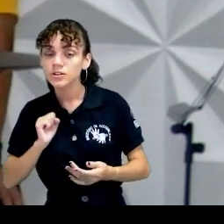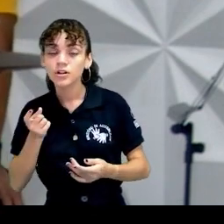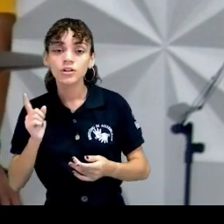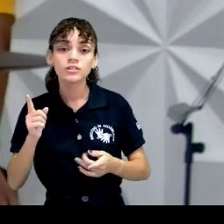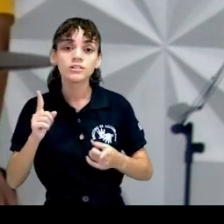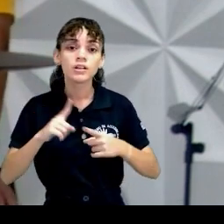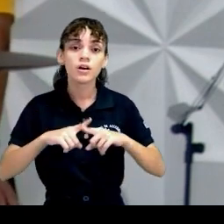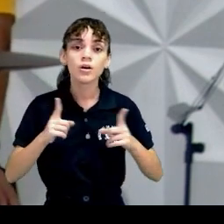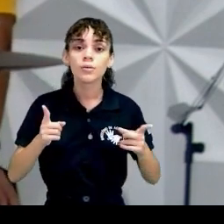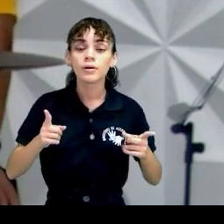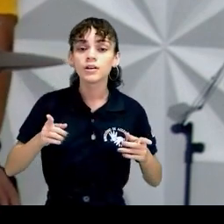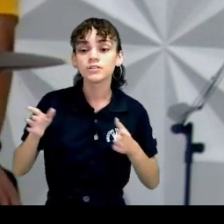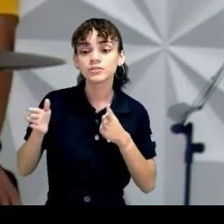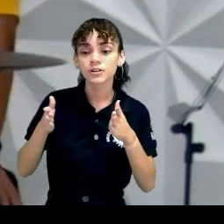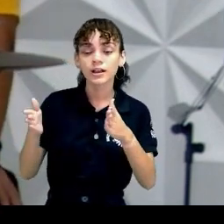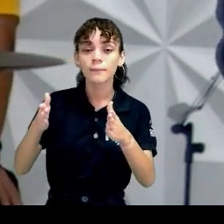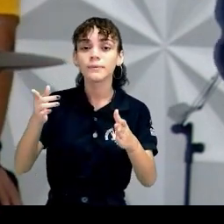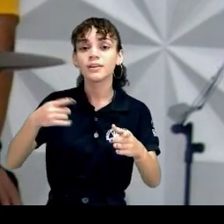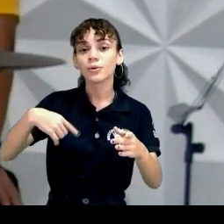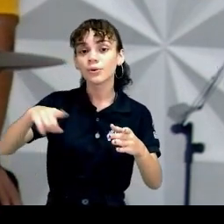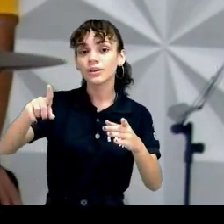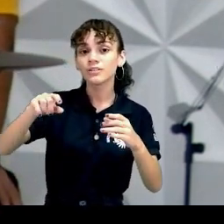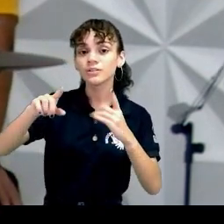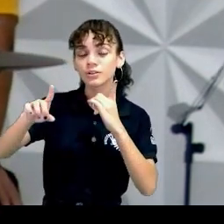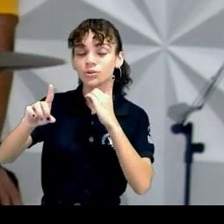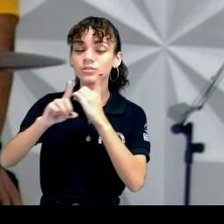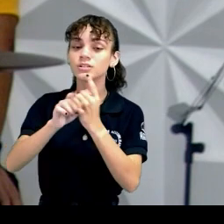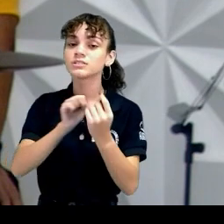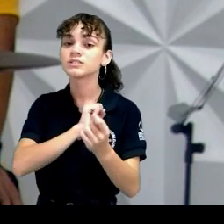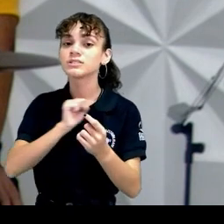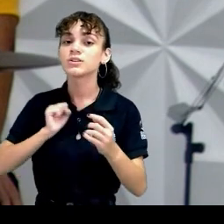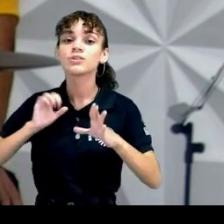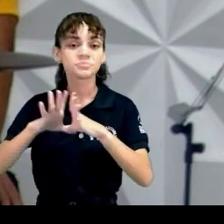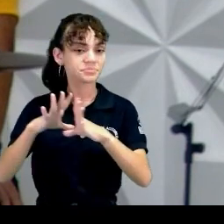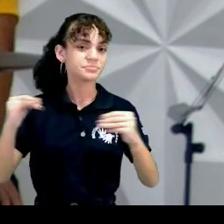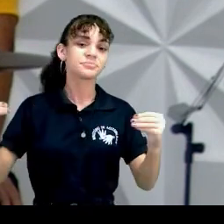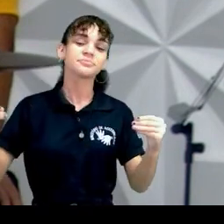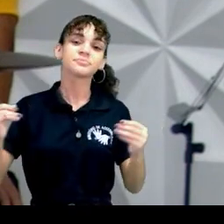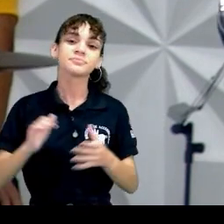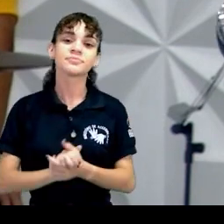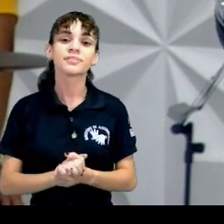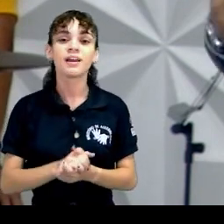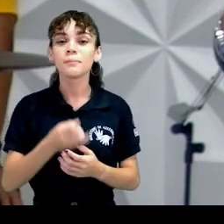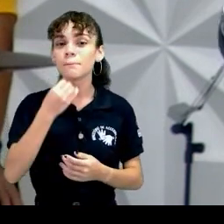Deus, como diz Paulo em Efésios, que Ele fará